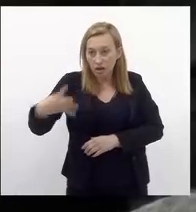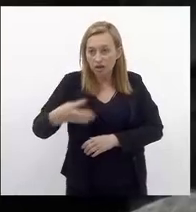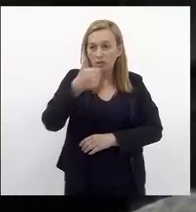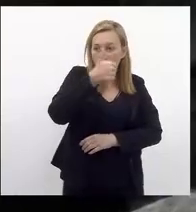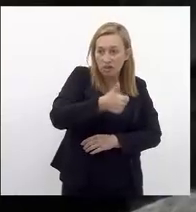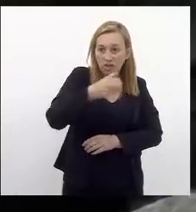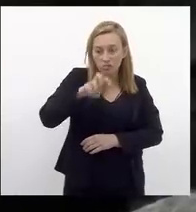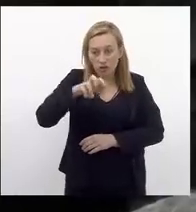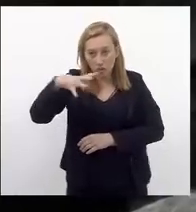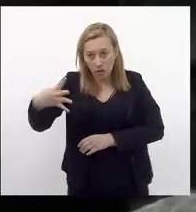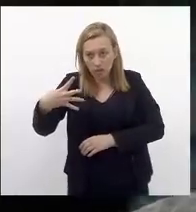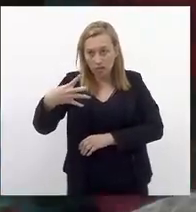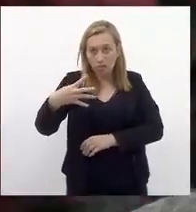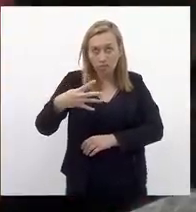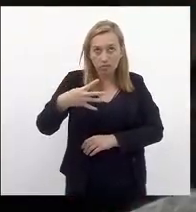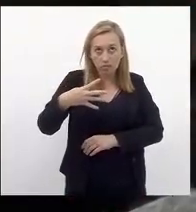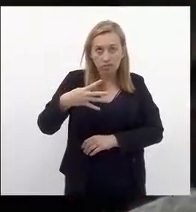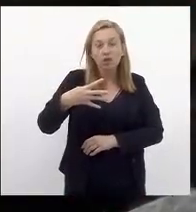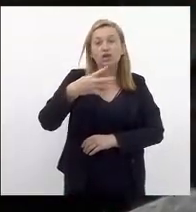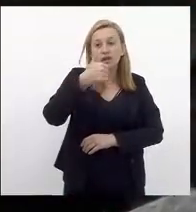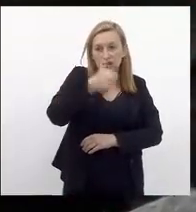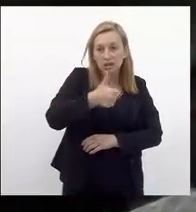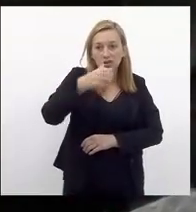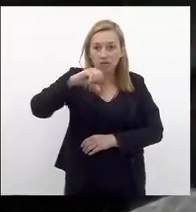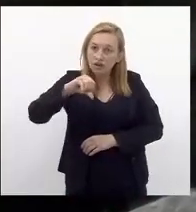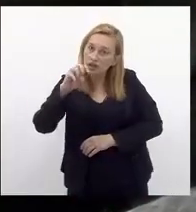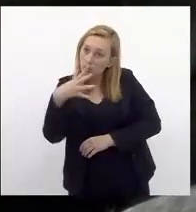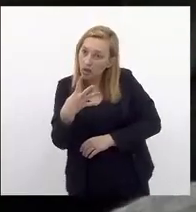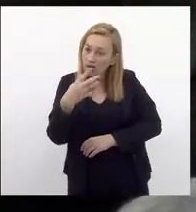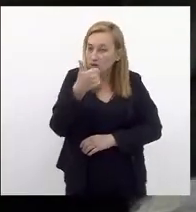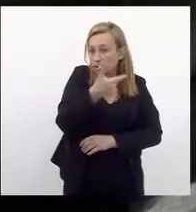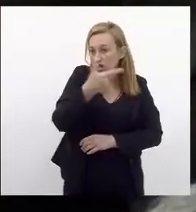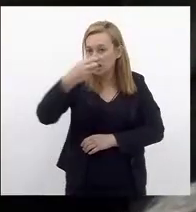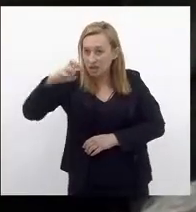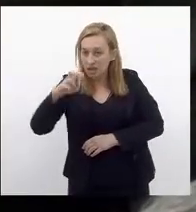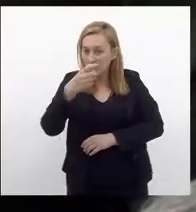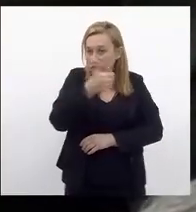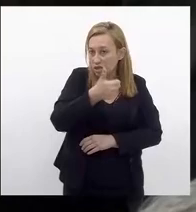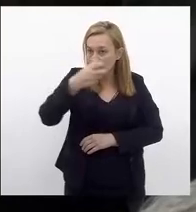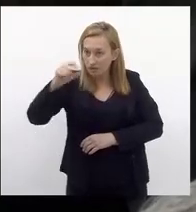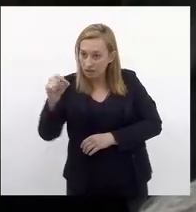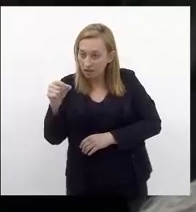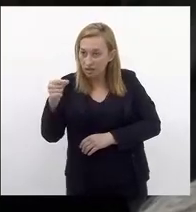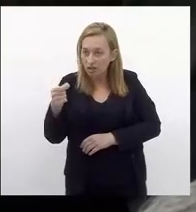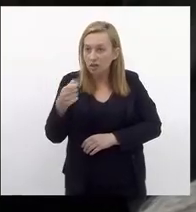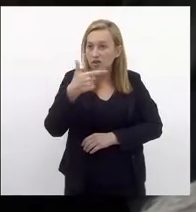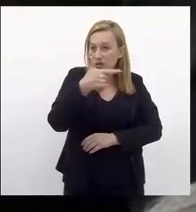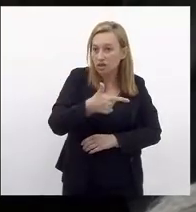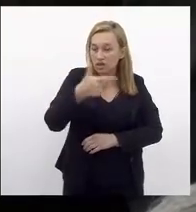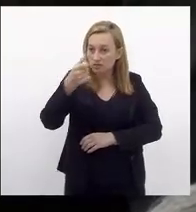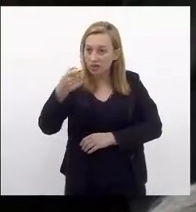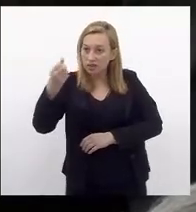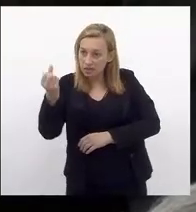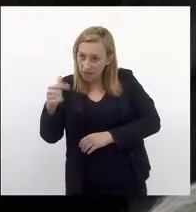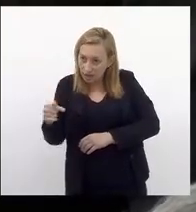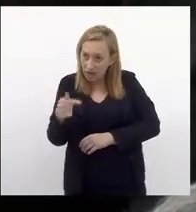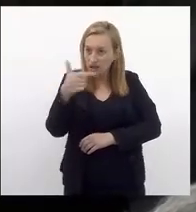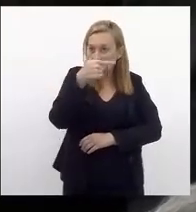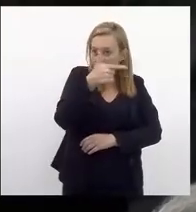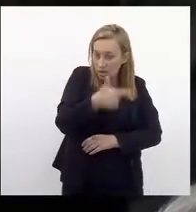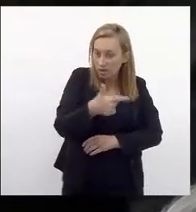154 em 194 215 220 227